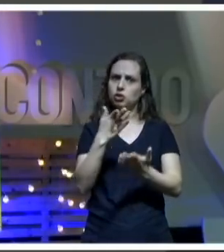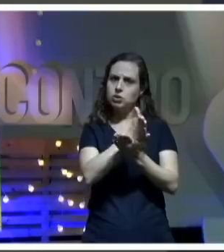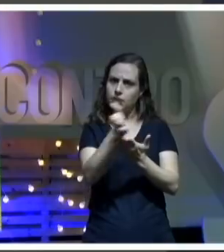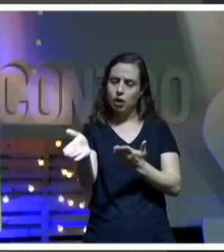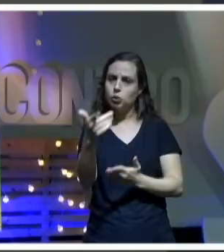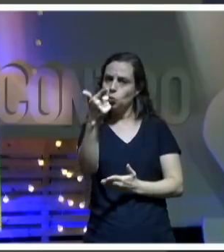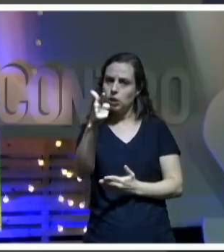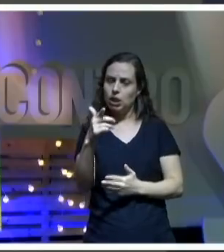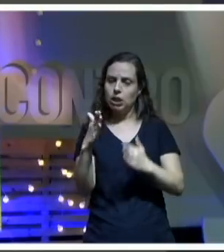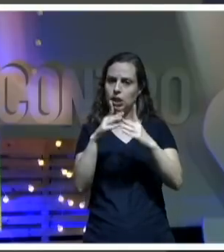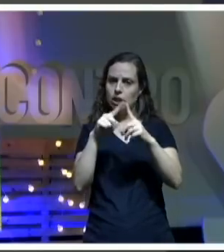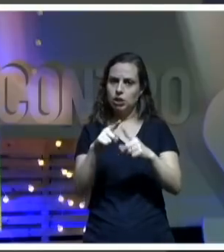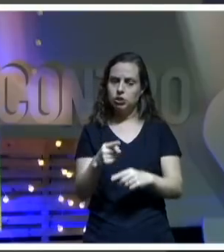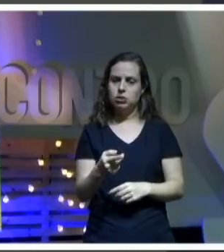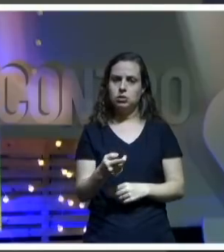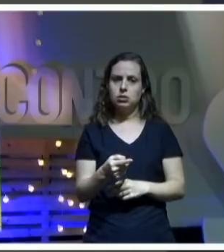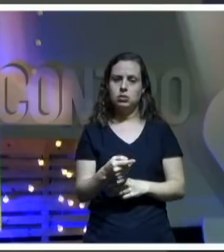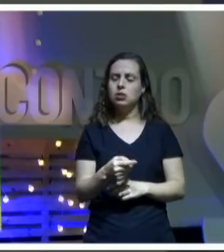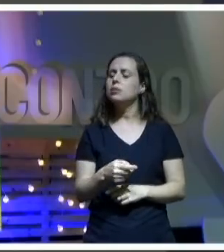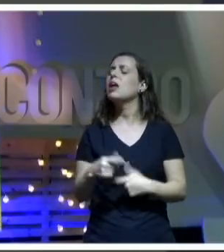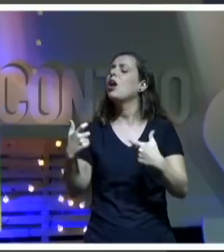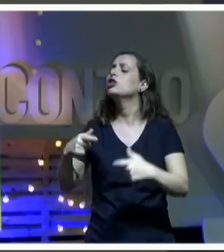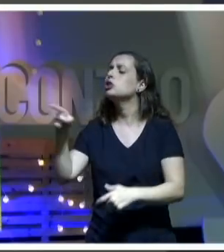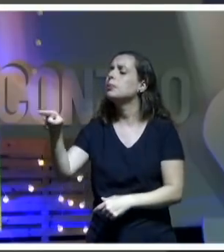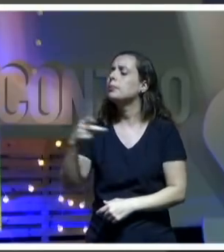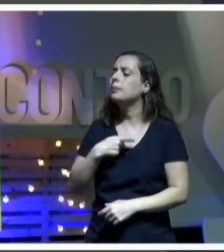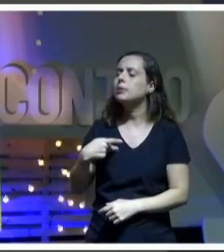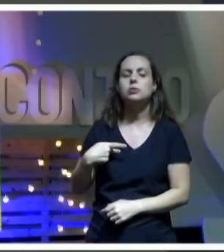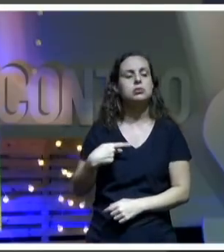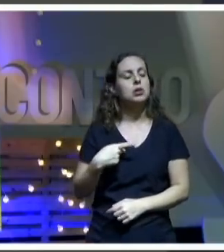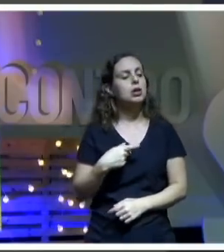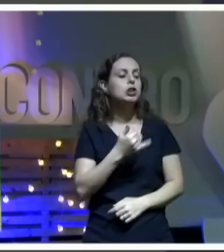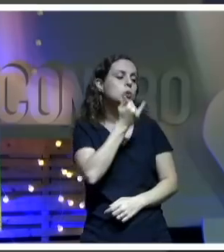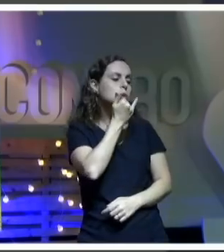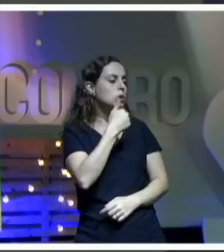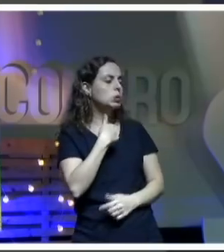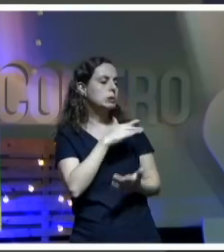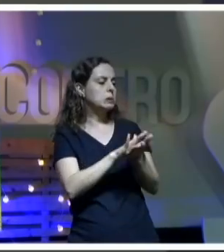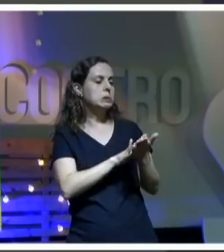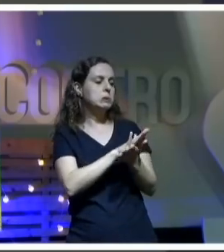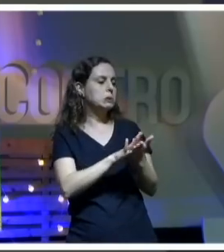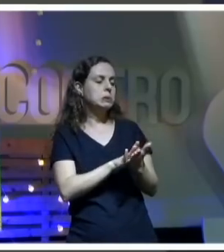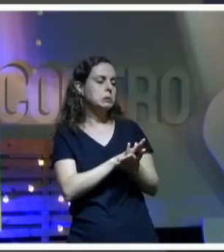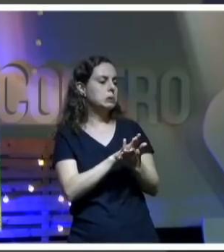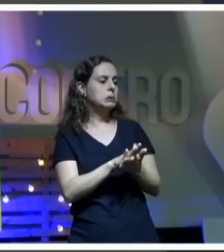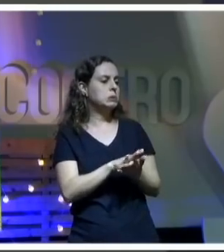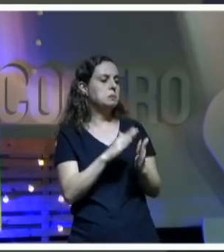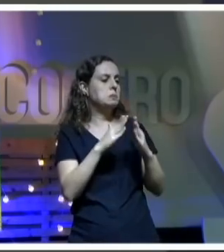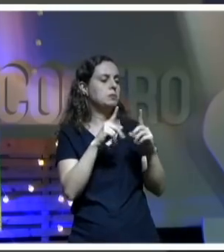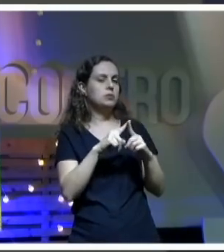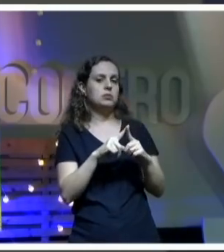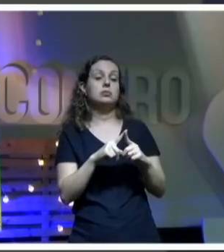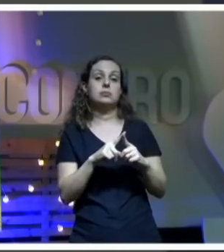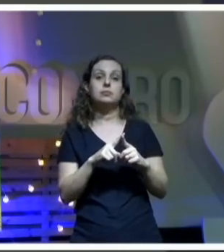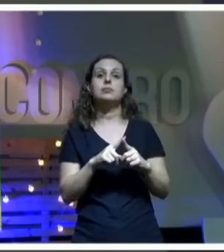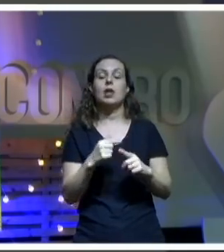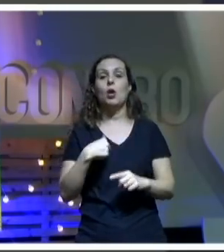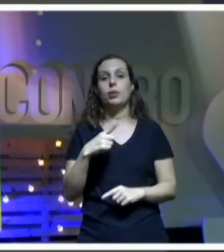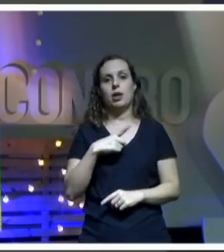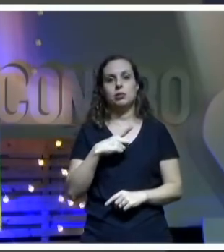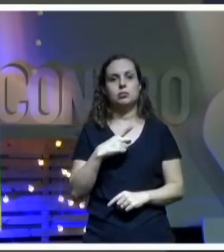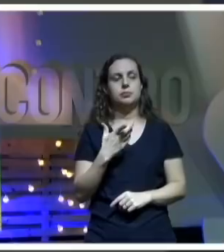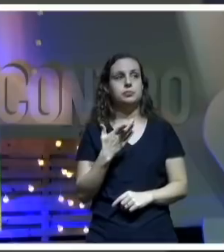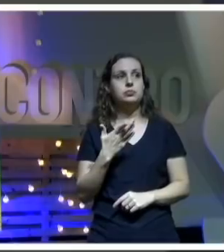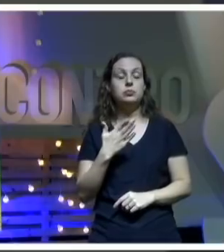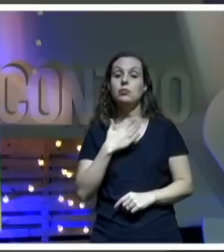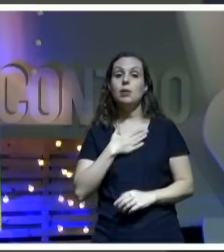onde está congregando meu irmão não congrega não eu tenho um amigo que prega pra sempre abaixo e muito muito deve